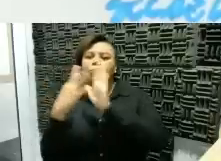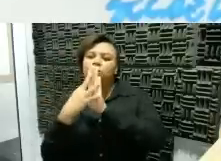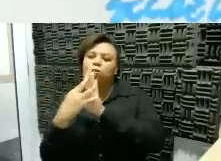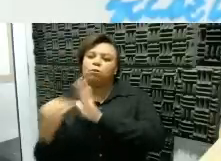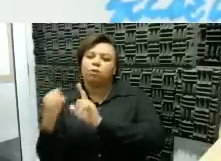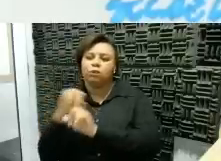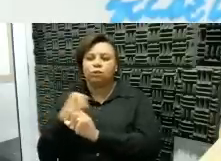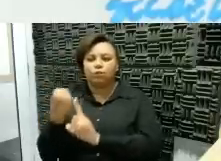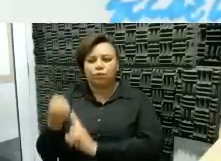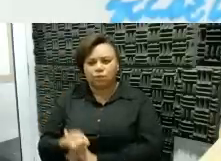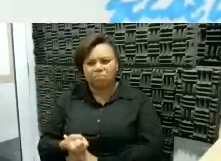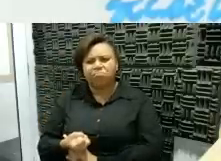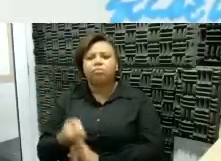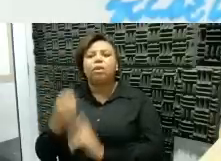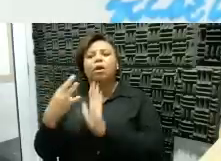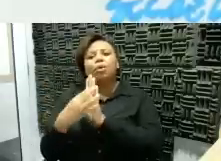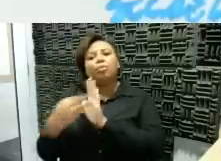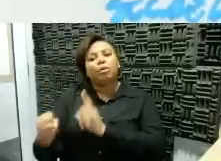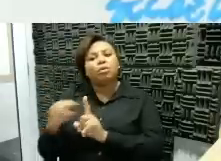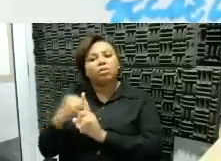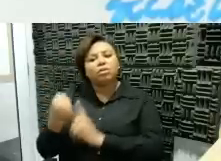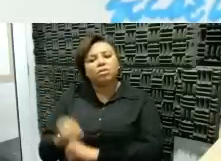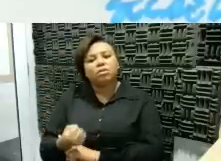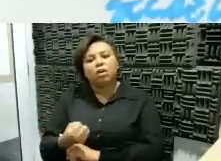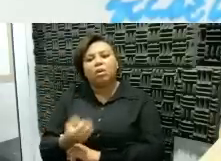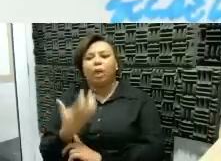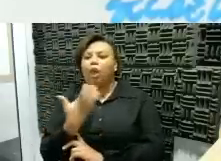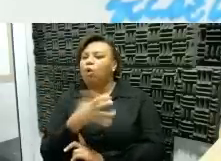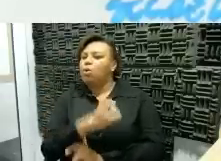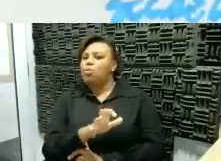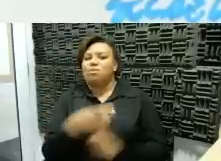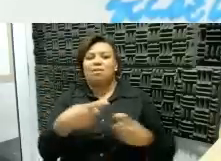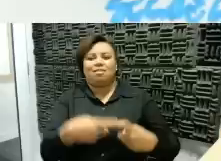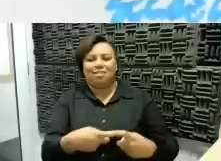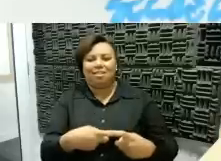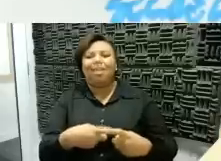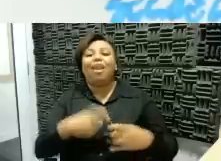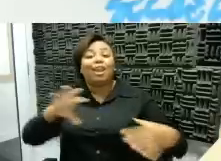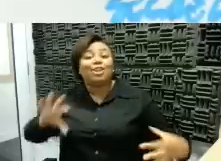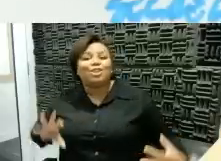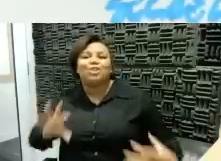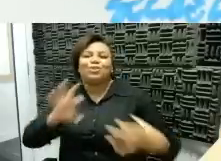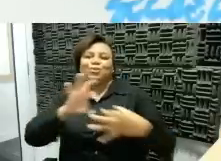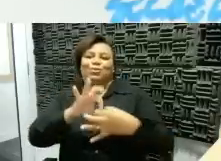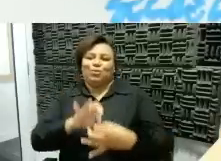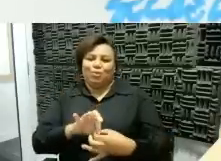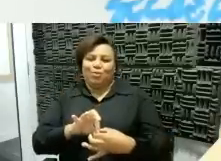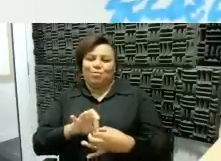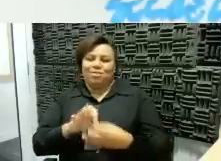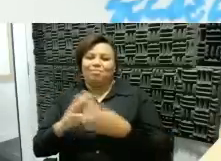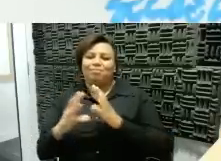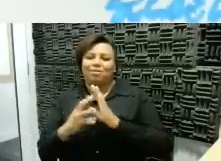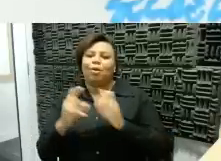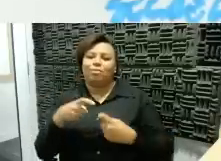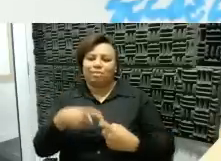modelo social não nega o modelo biomédico ele se soma ao modelo biomédico o que que ele vai dizer sim as pessoas têm uma